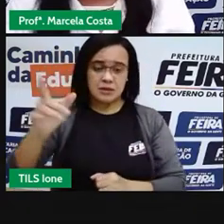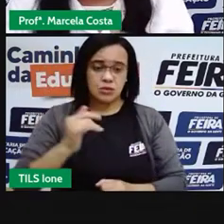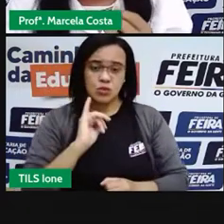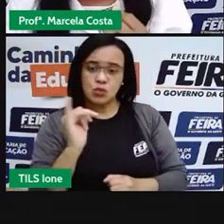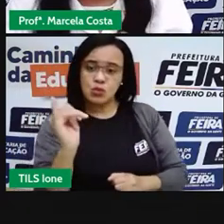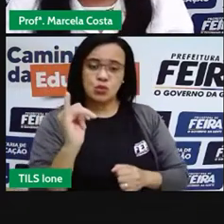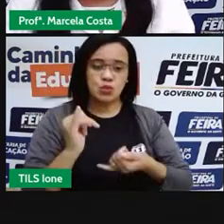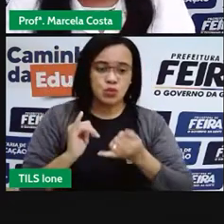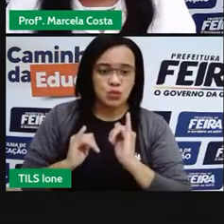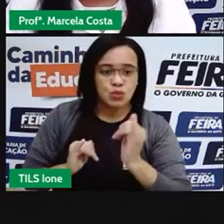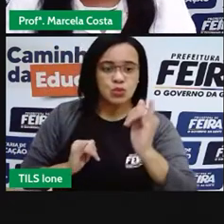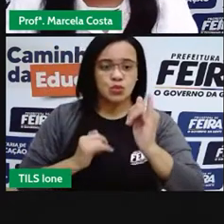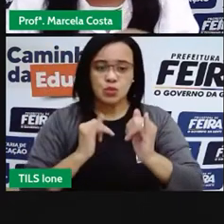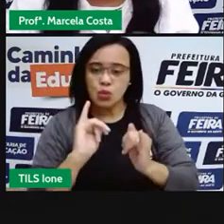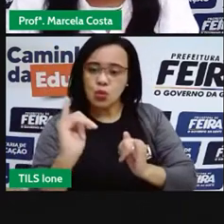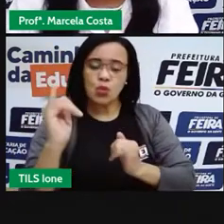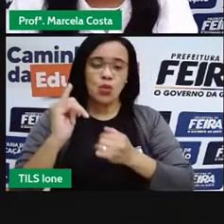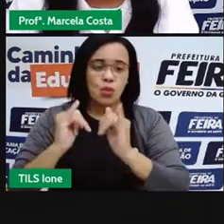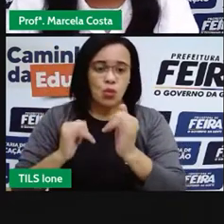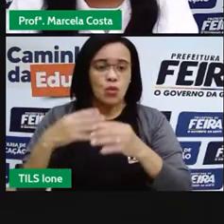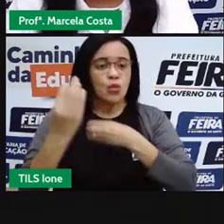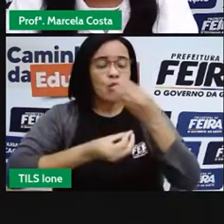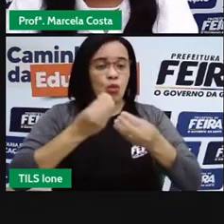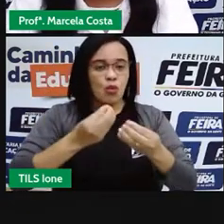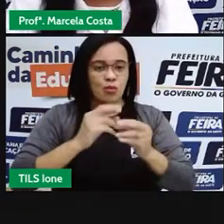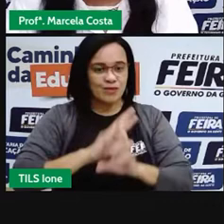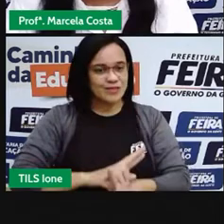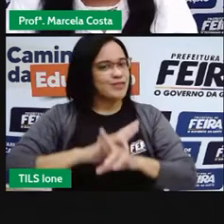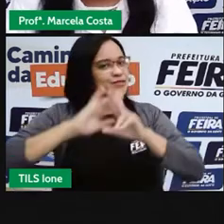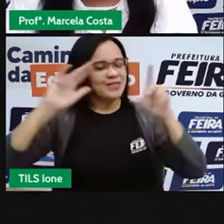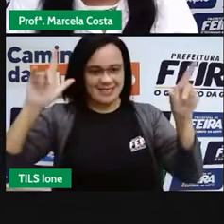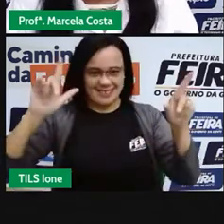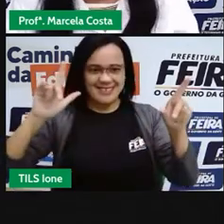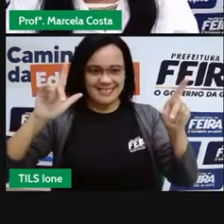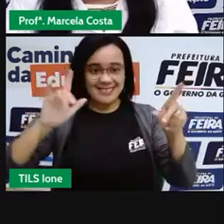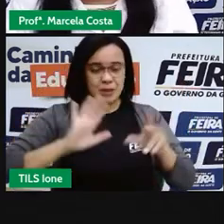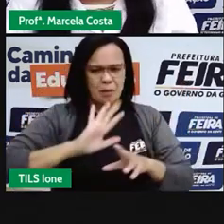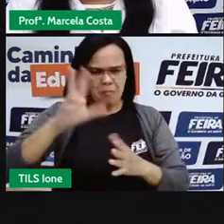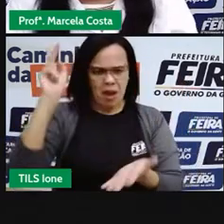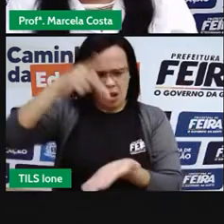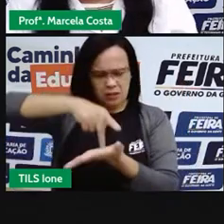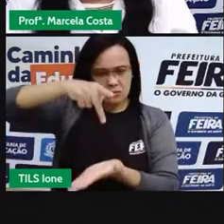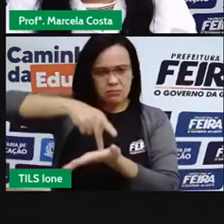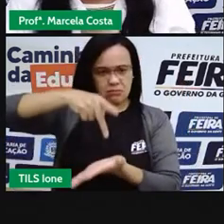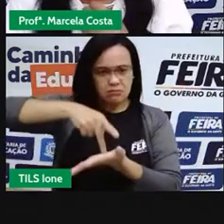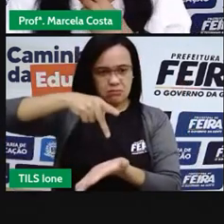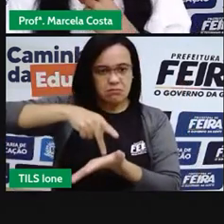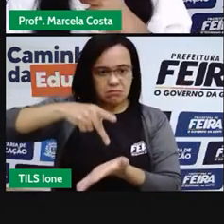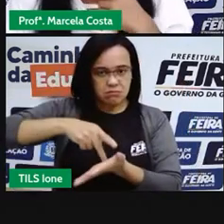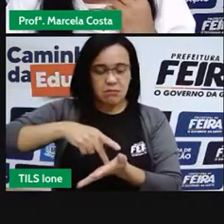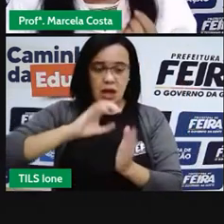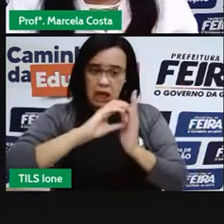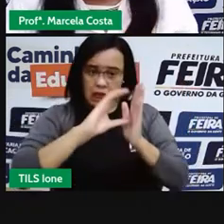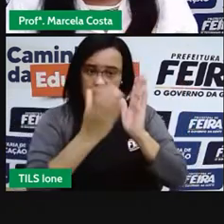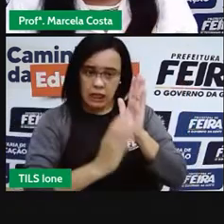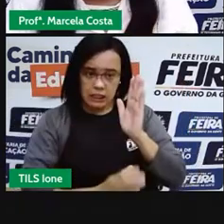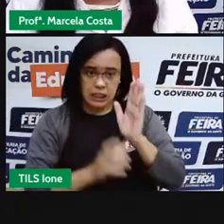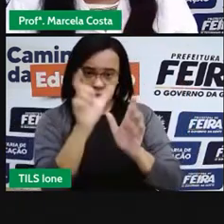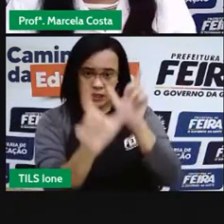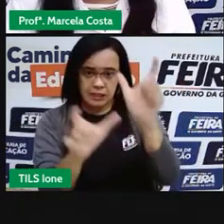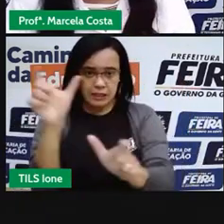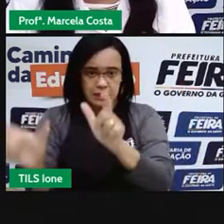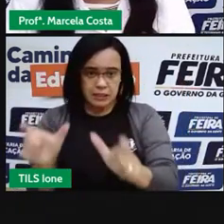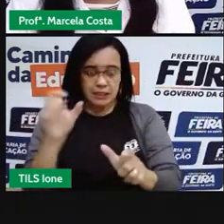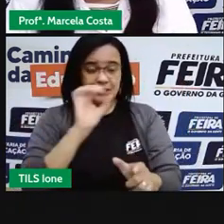as características principais da lenda sejam mantidas, tá? Como a característica da